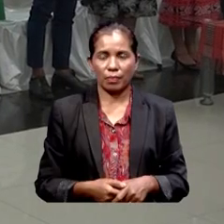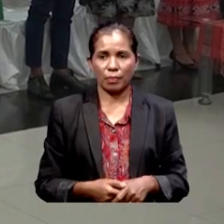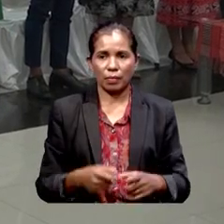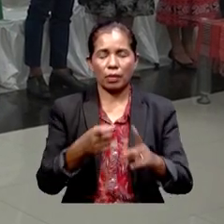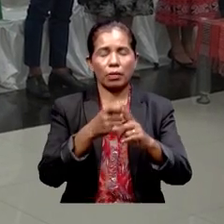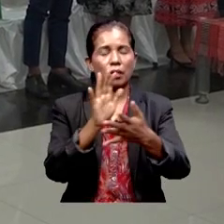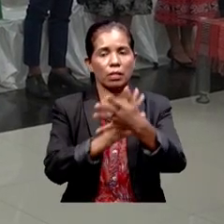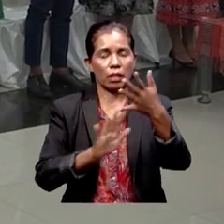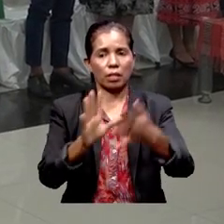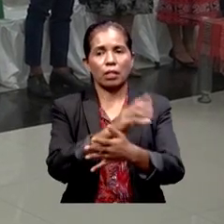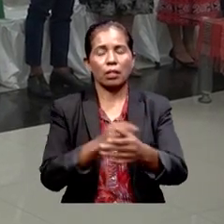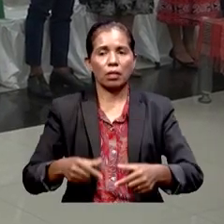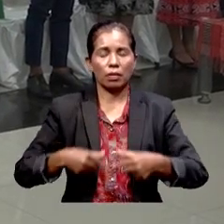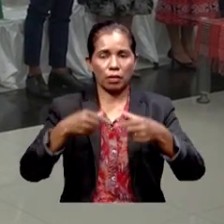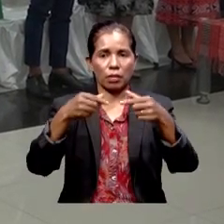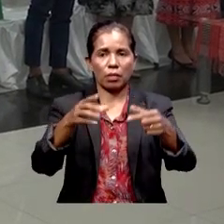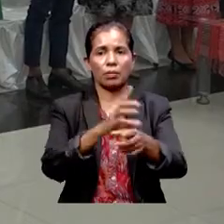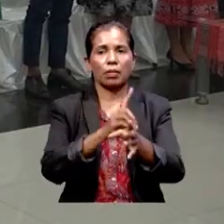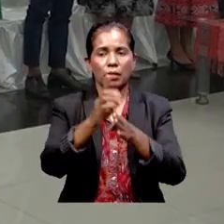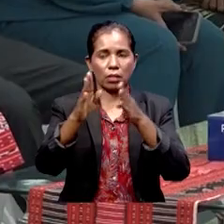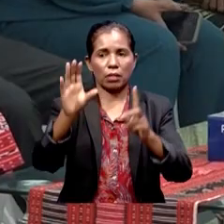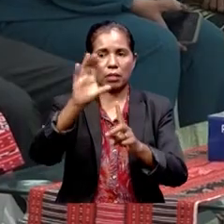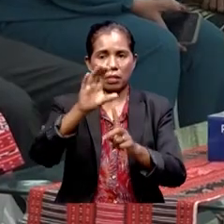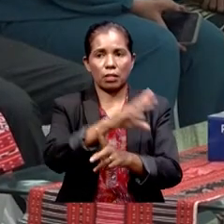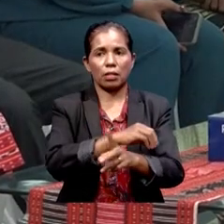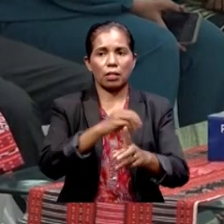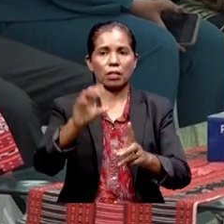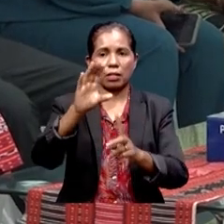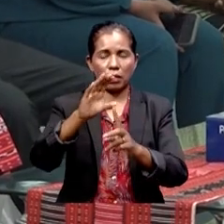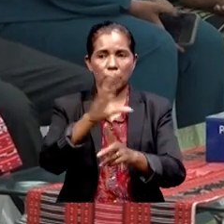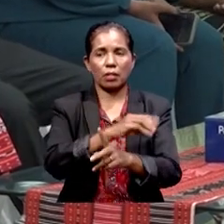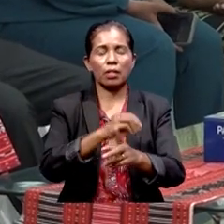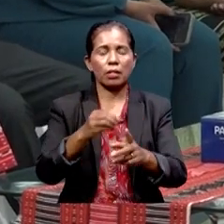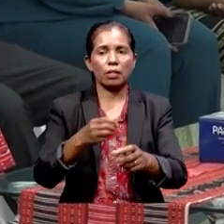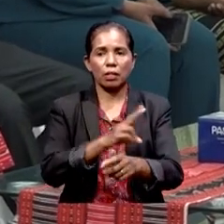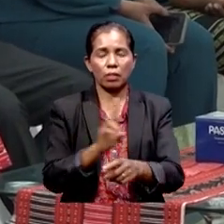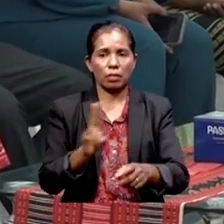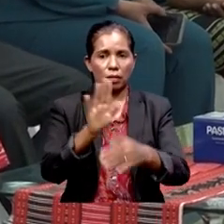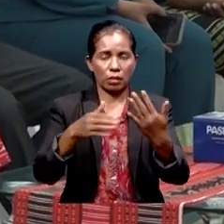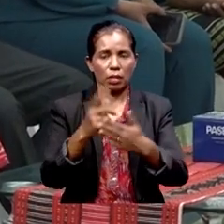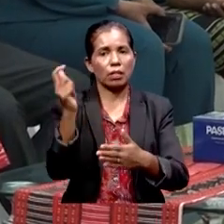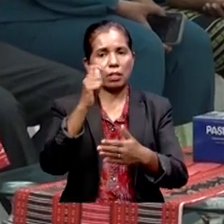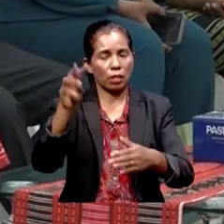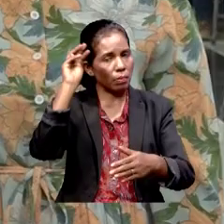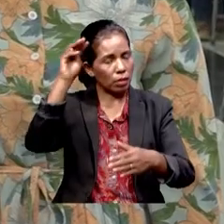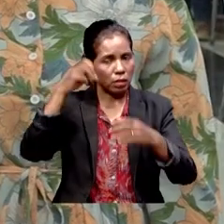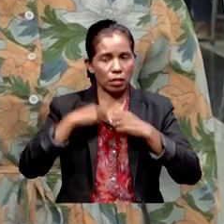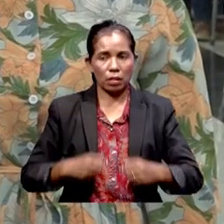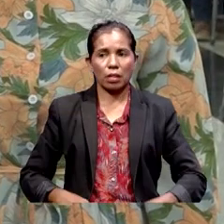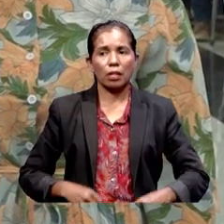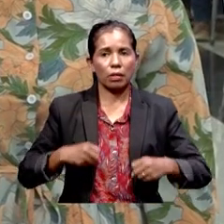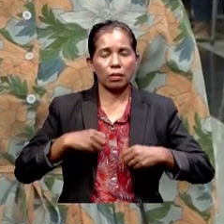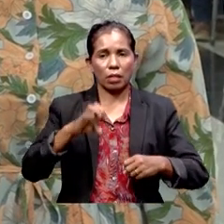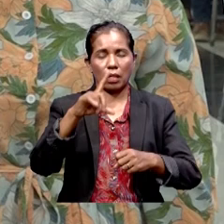Lihusi cerimônia termo de entrega para cargo de diretor, chefe de departamento, chefe de secção, no chefe unidade de Sira, terça, né, ministra de saúde, ele dos